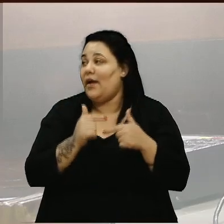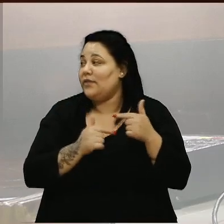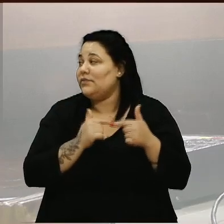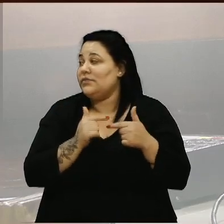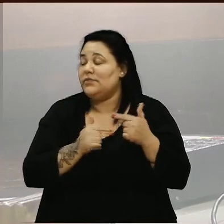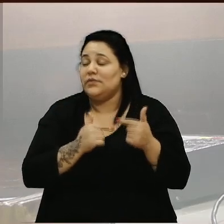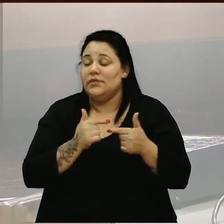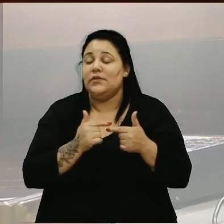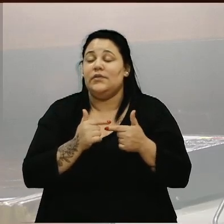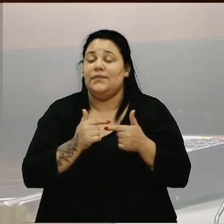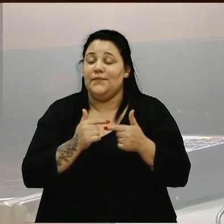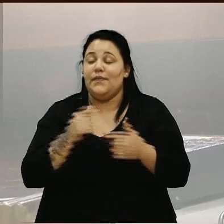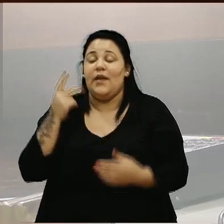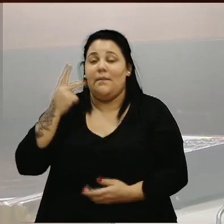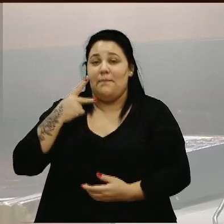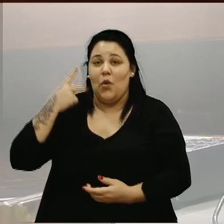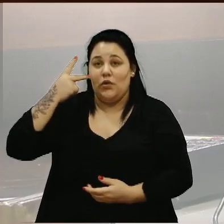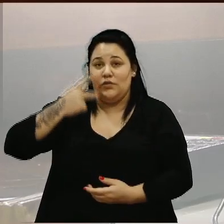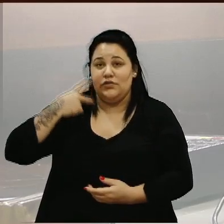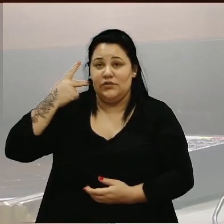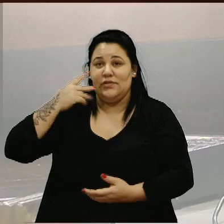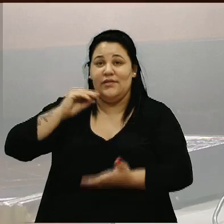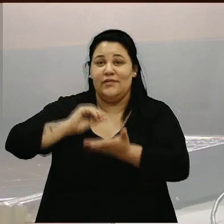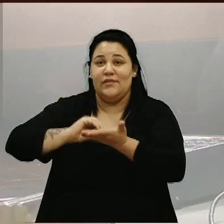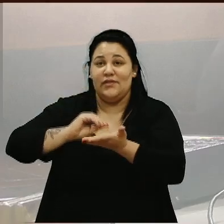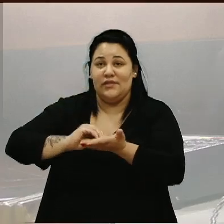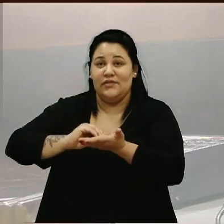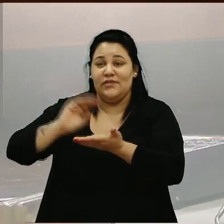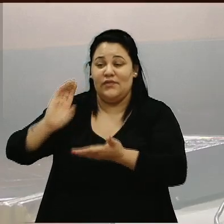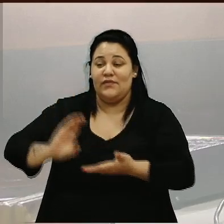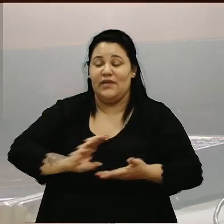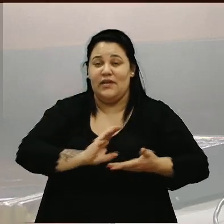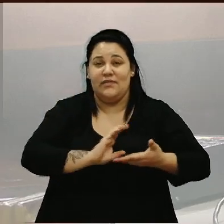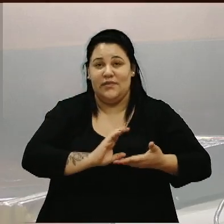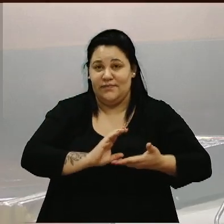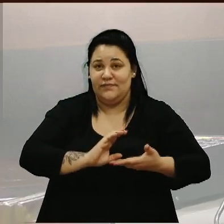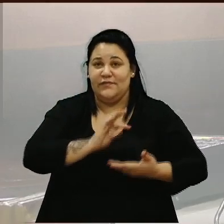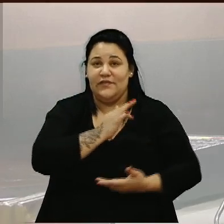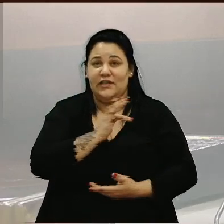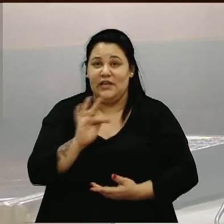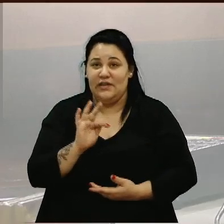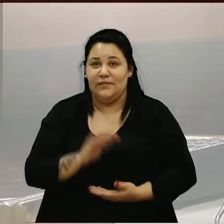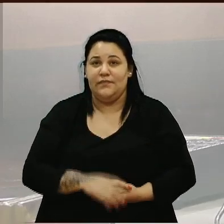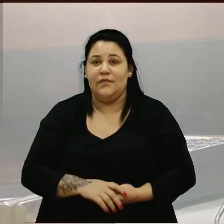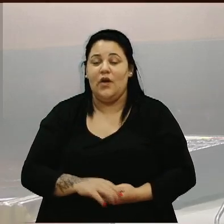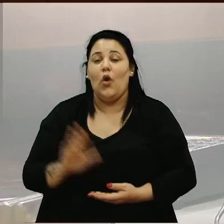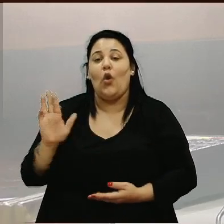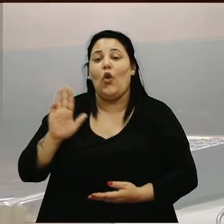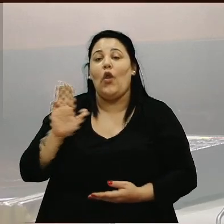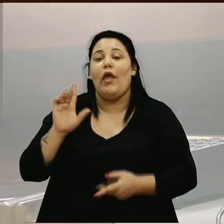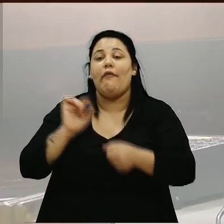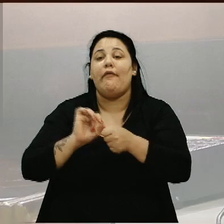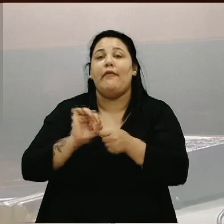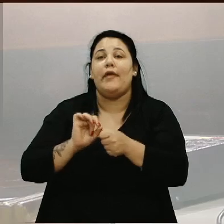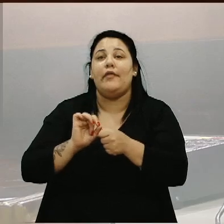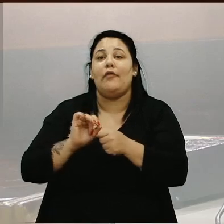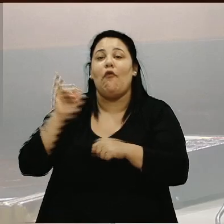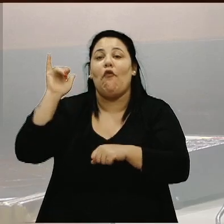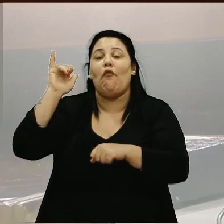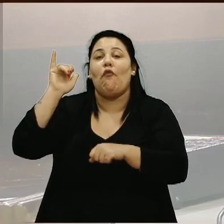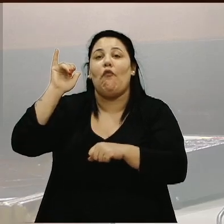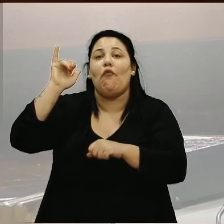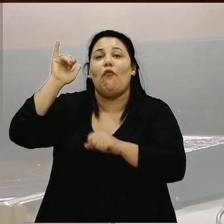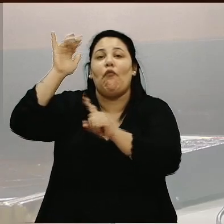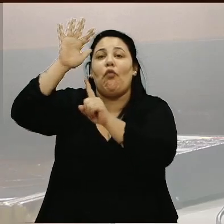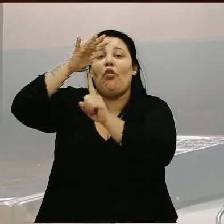bastidores políticos que está faltando a verba do federal. O Lula veio fazer um voo de helicóptero aí no Rio Grande do Sul e fez